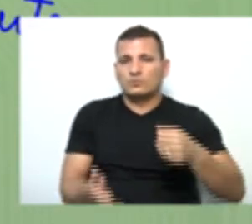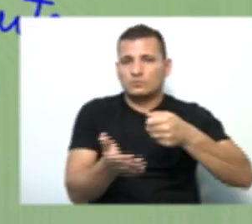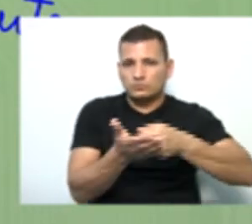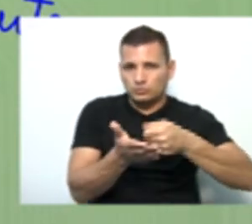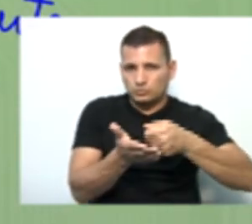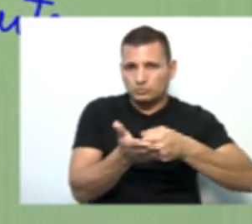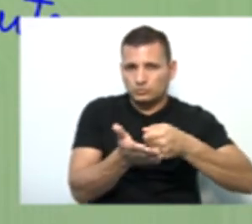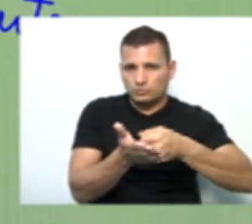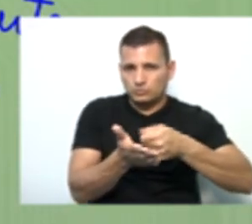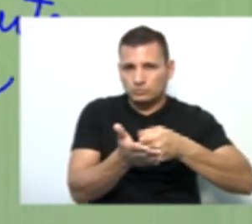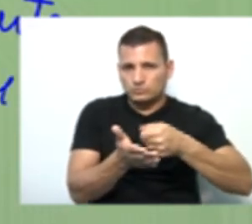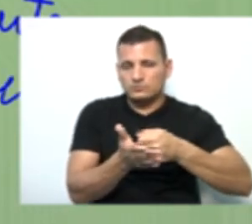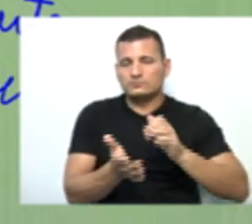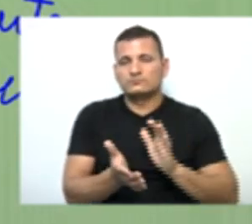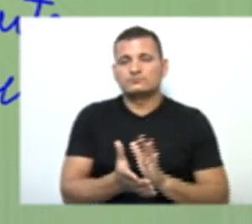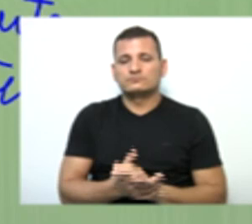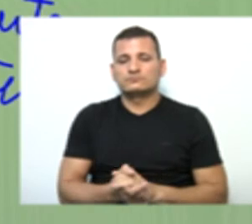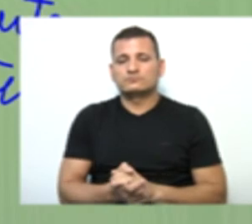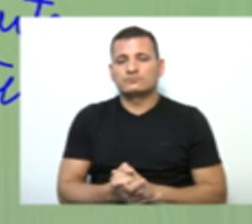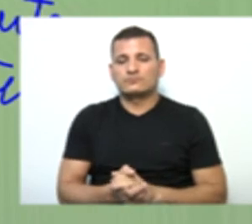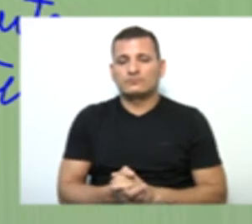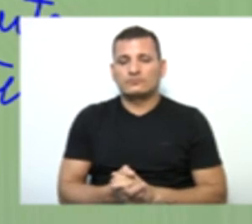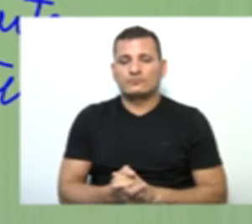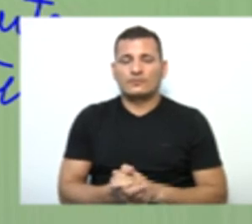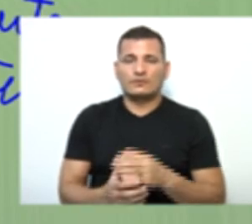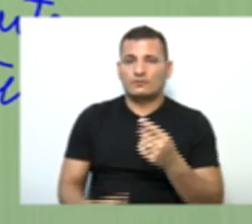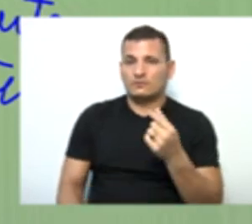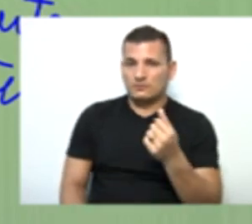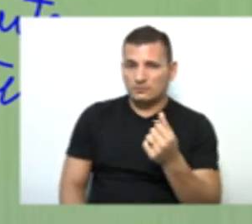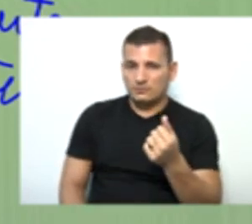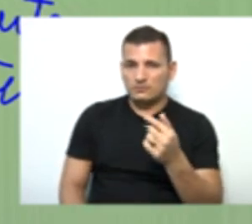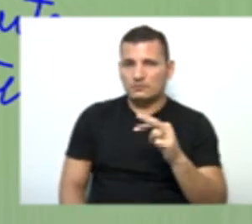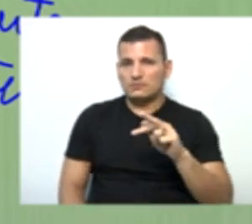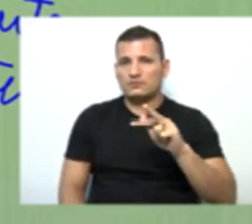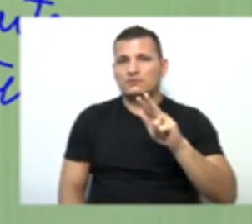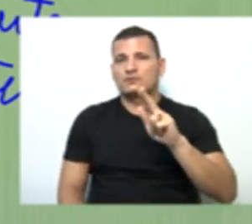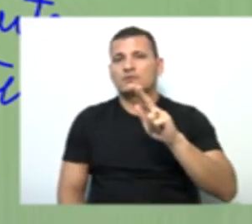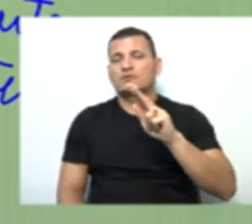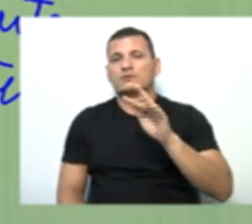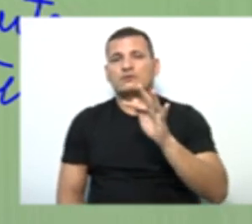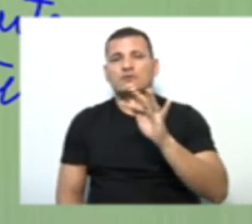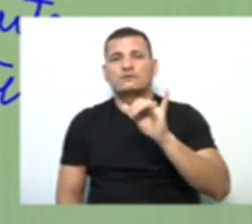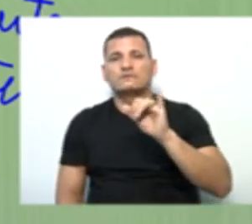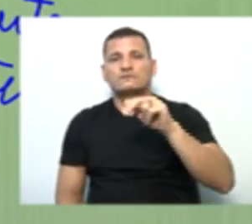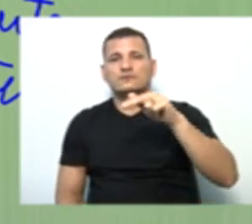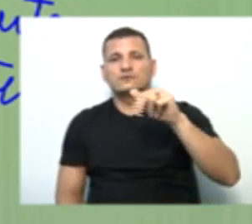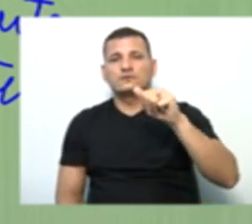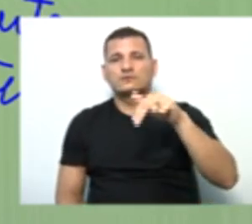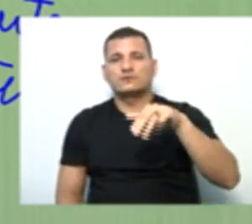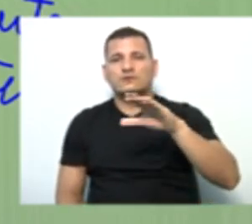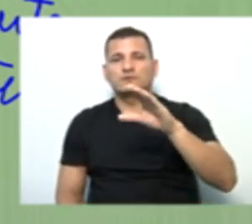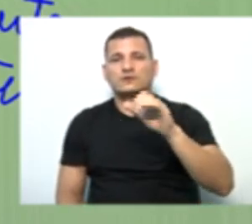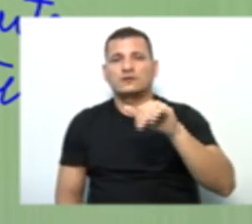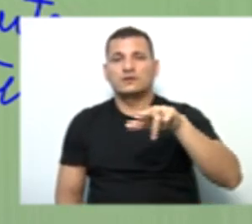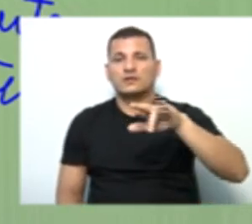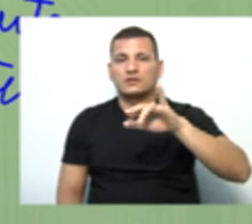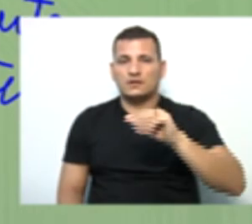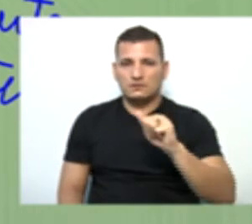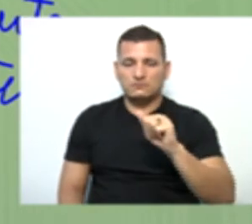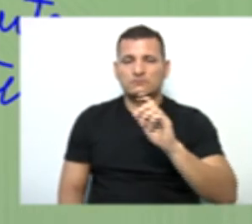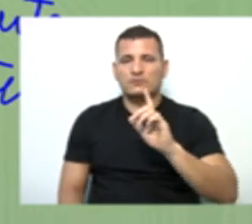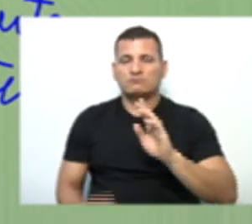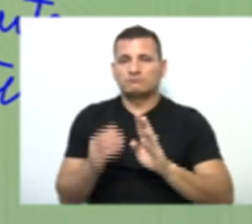obrigações. E financeira, comparando com o exercício anterior.